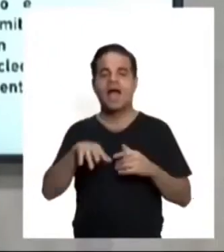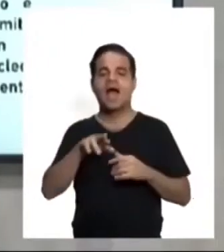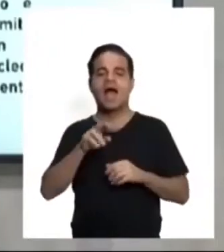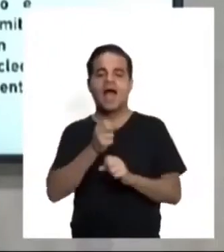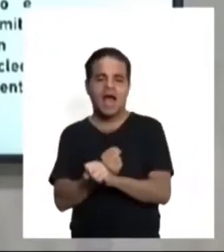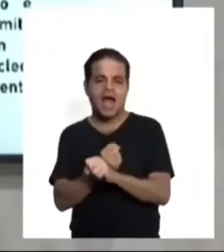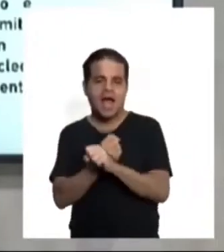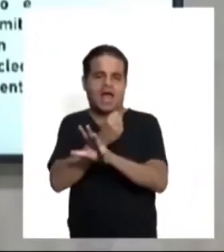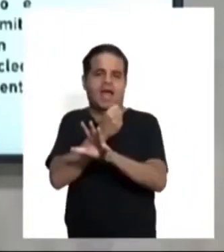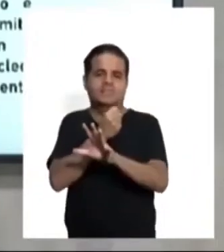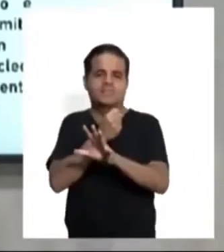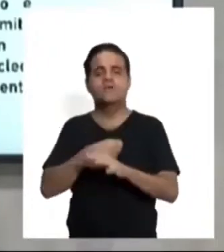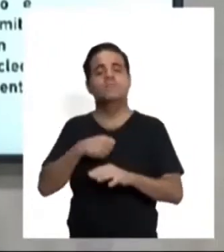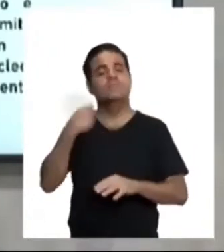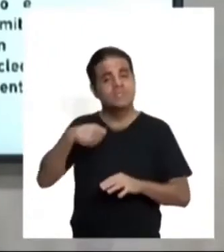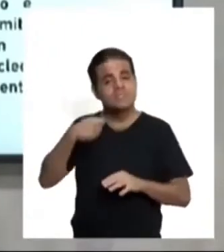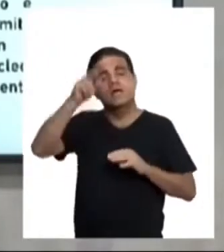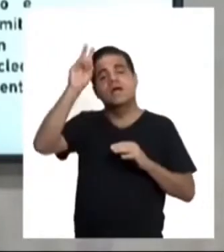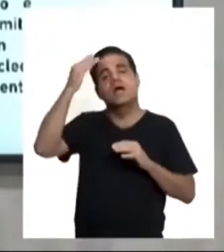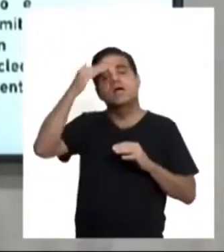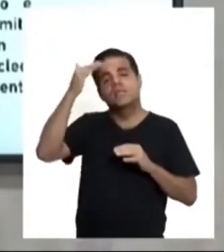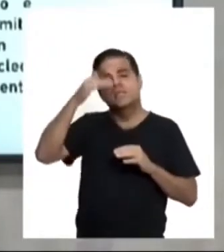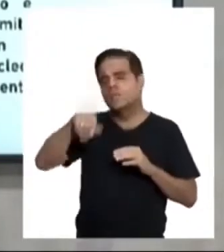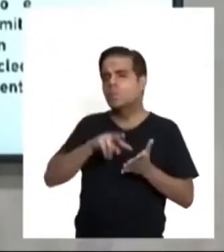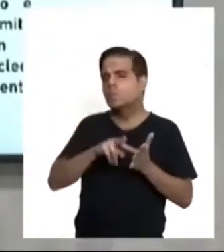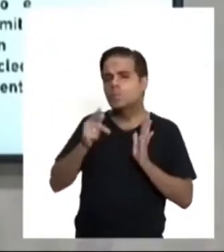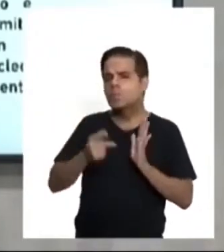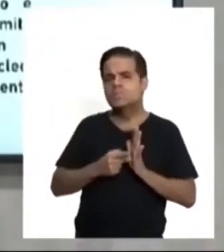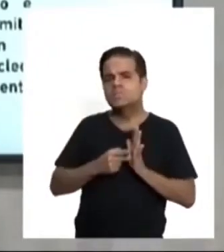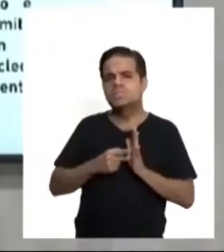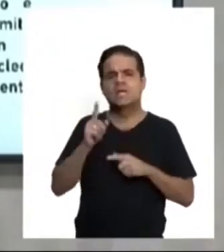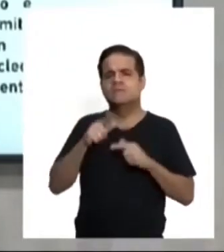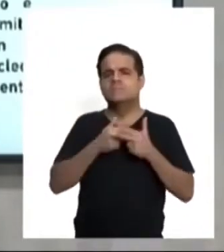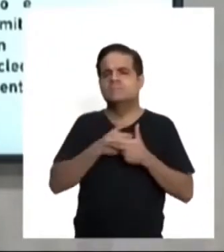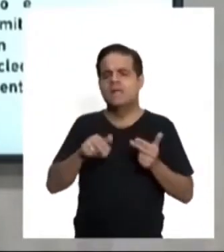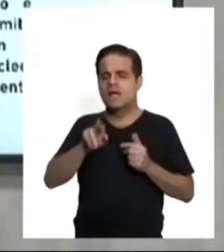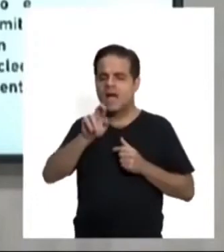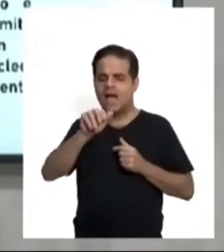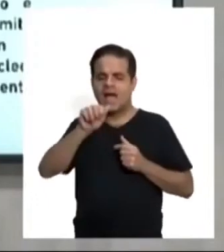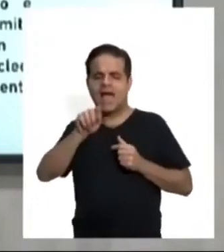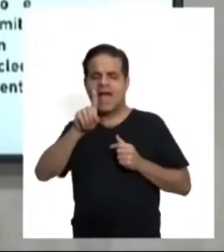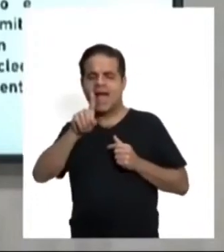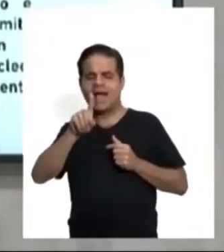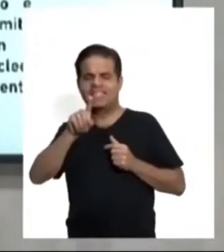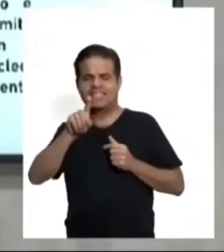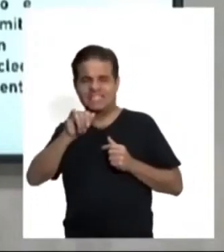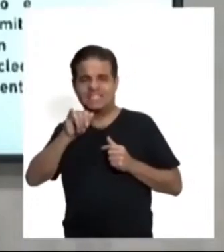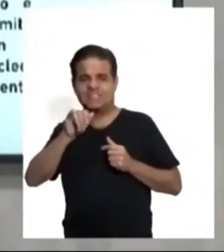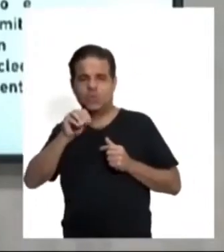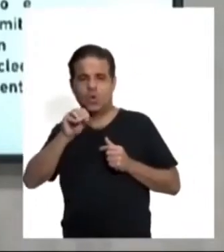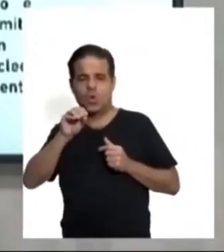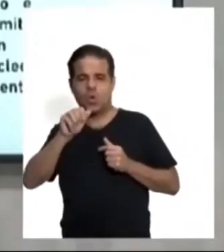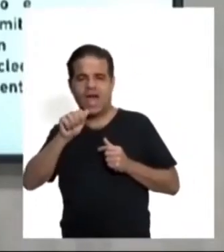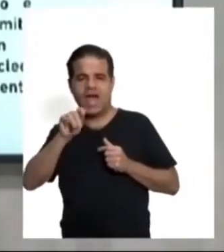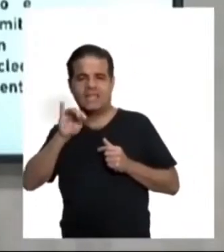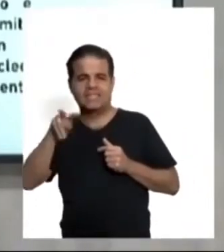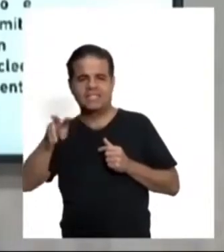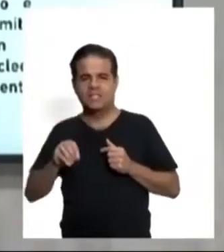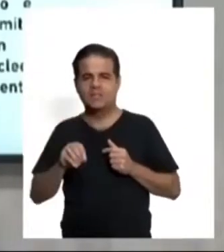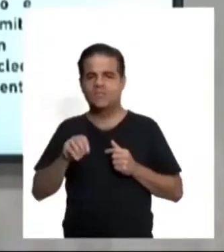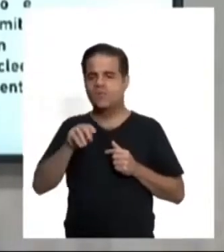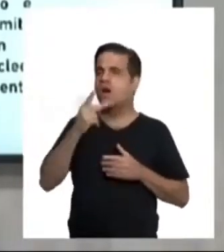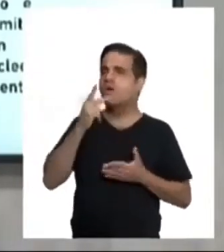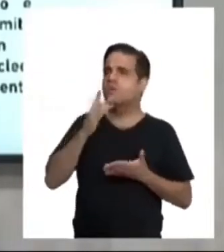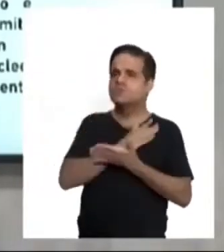radiação, nós temos que entender primeiro o que é um elemento radioativo. Porque todo mundo fala, o urânio é radioativo,